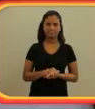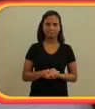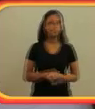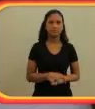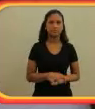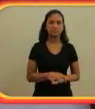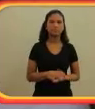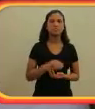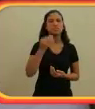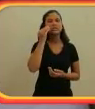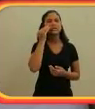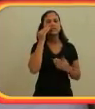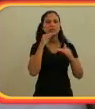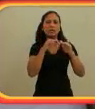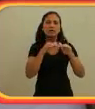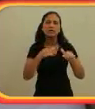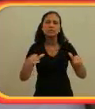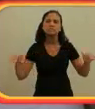Não são.